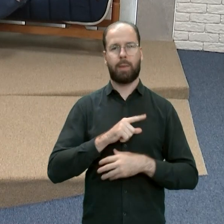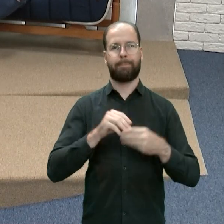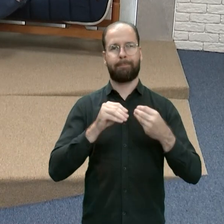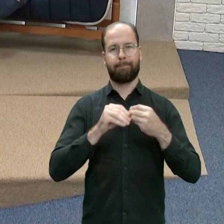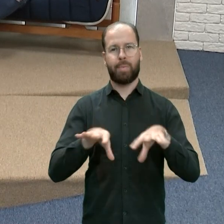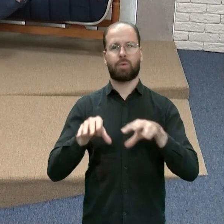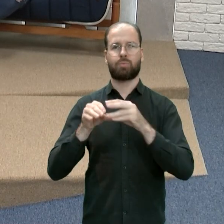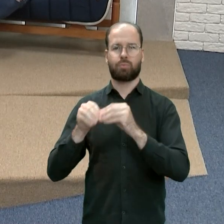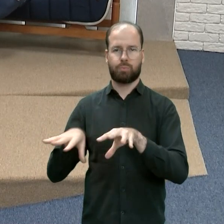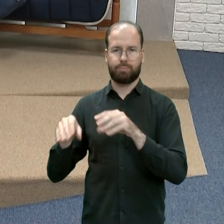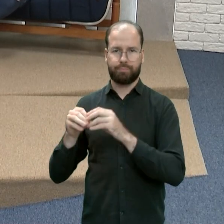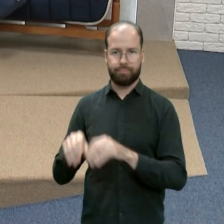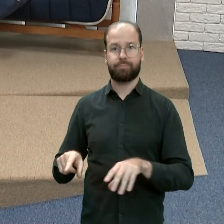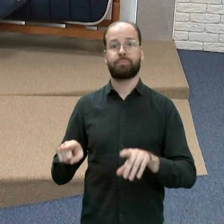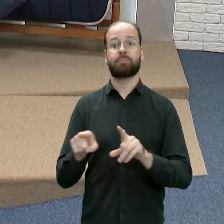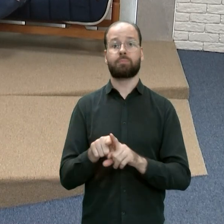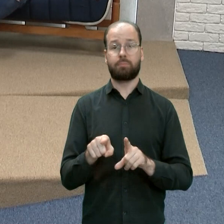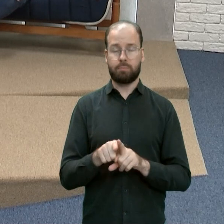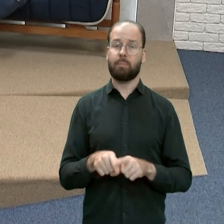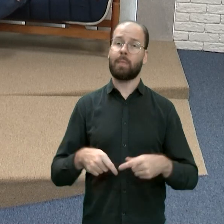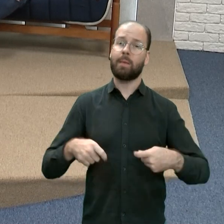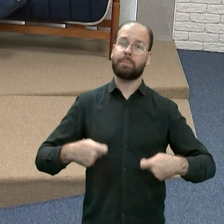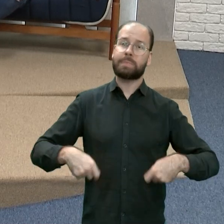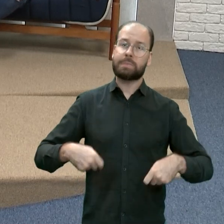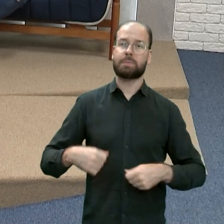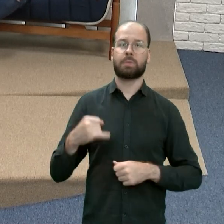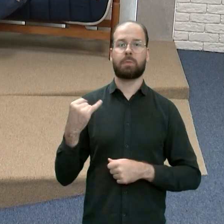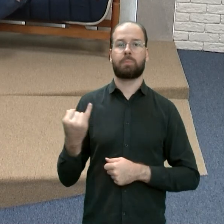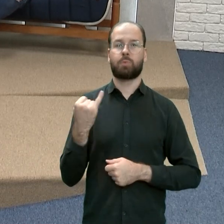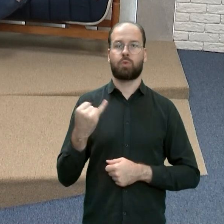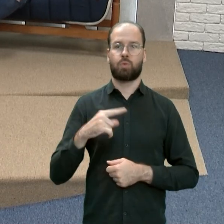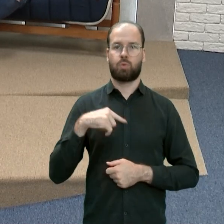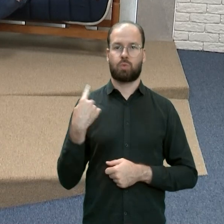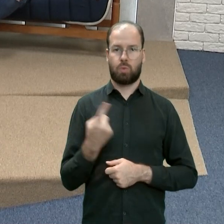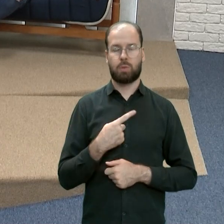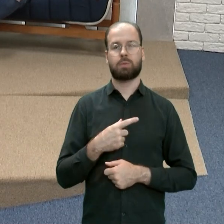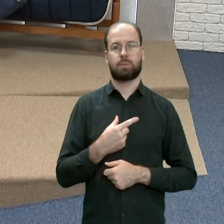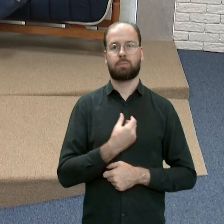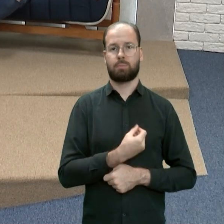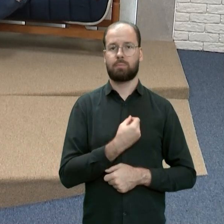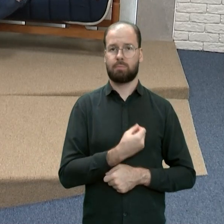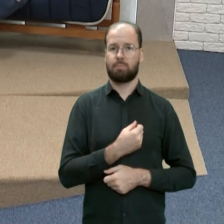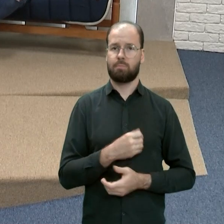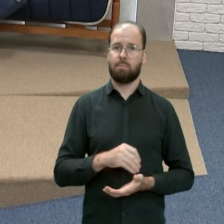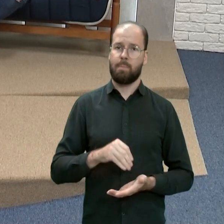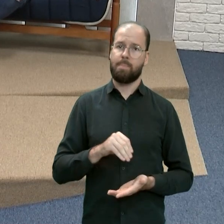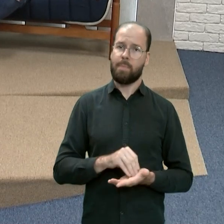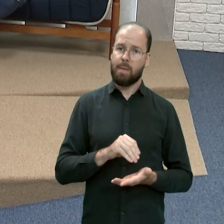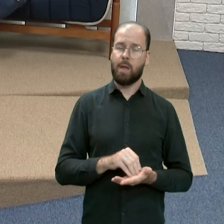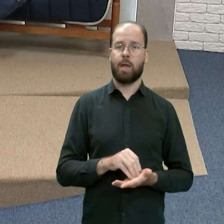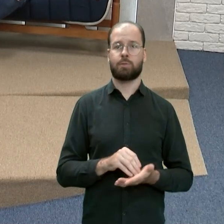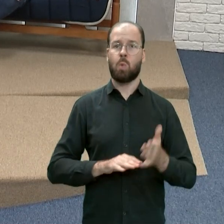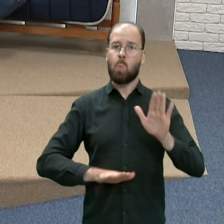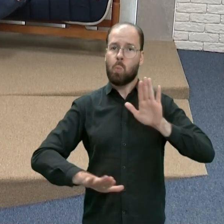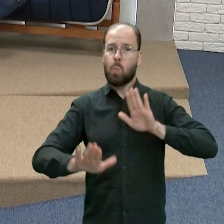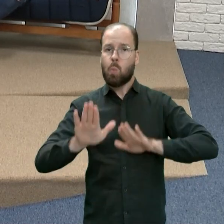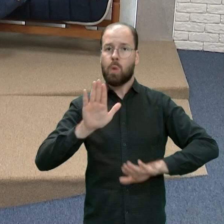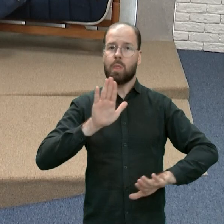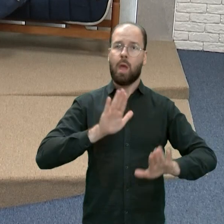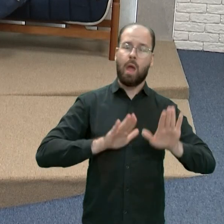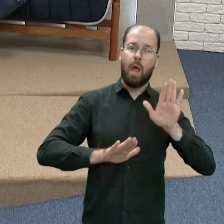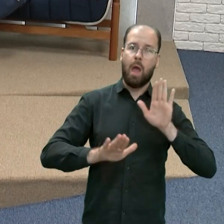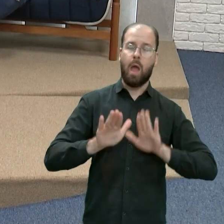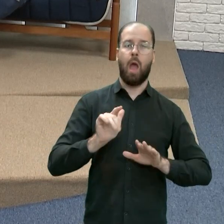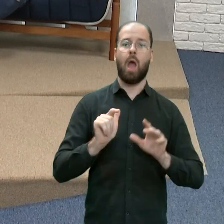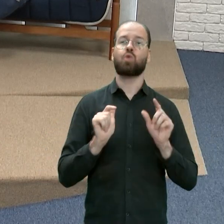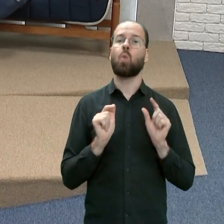de que é necessário a gente ter um pouquinho mais de pé no freio ali nesse sentido